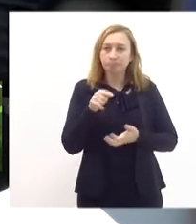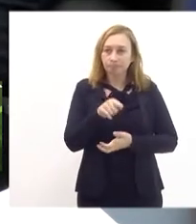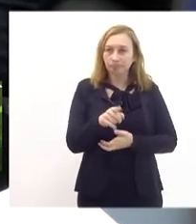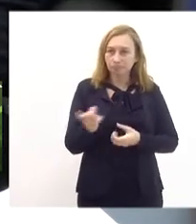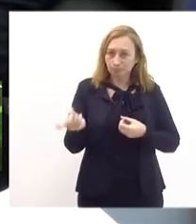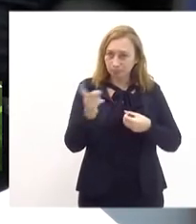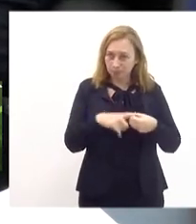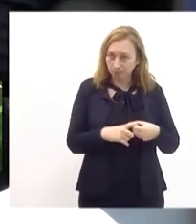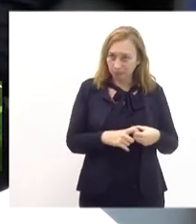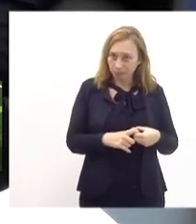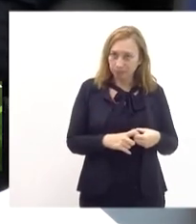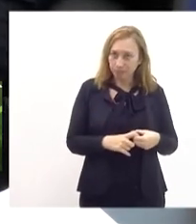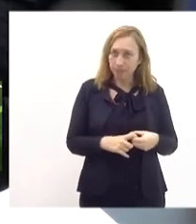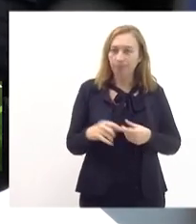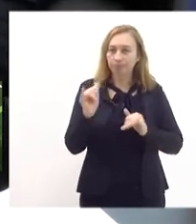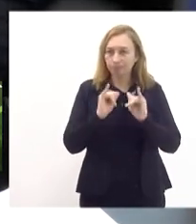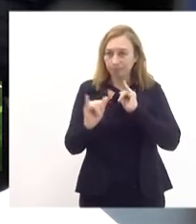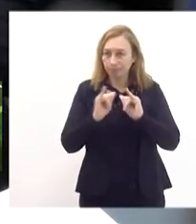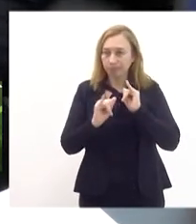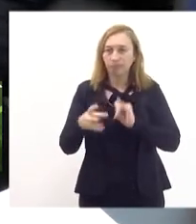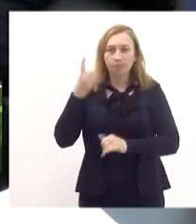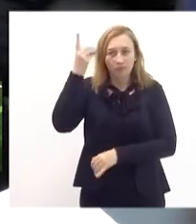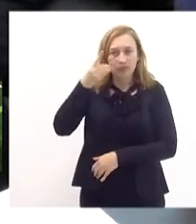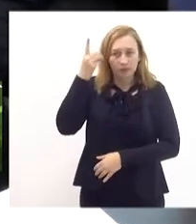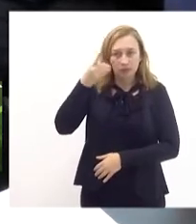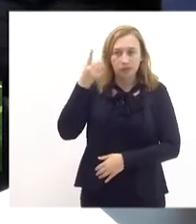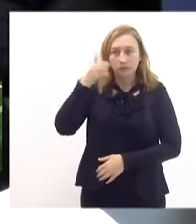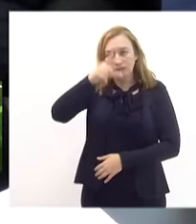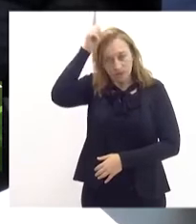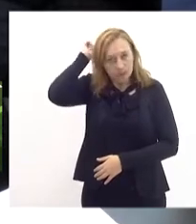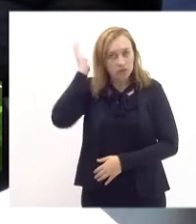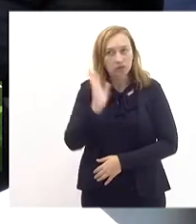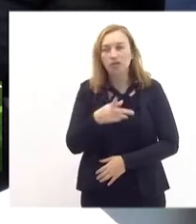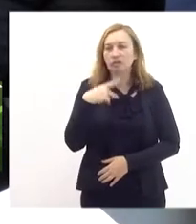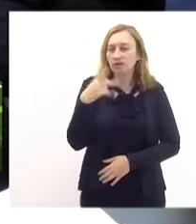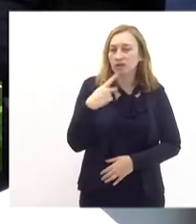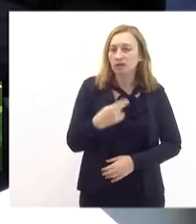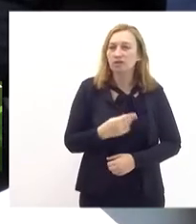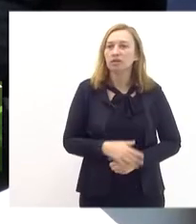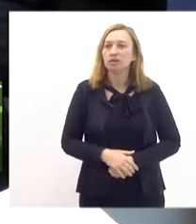voltando aos dados que o deputado Luiz Paulo já trouxe, a questão